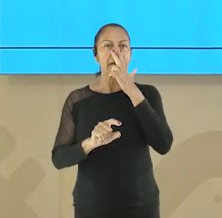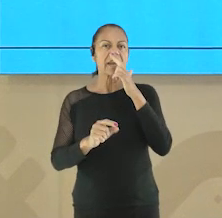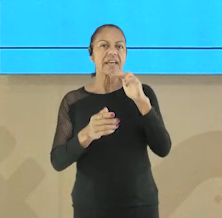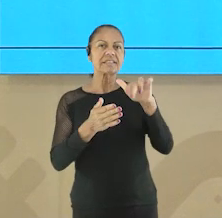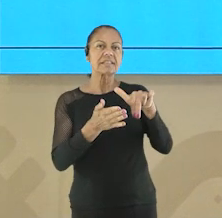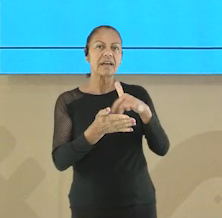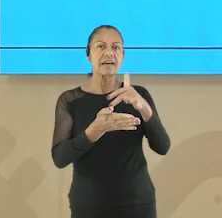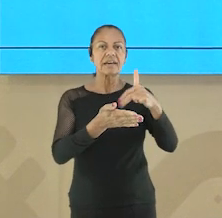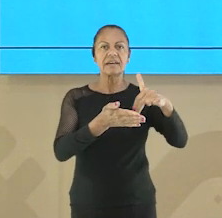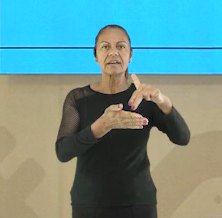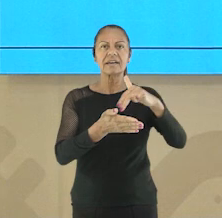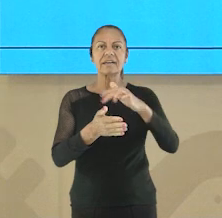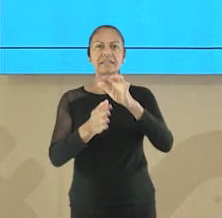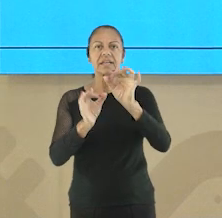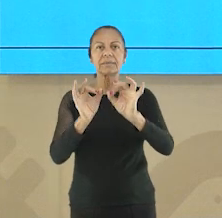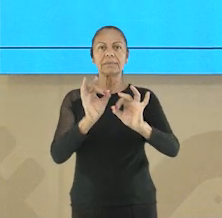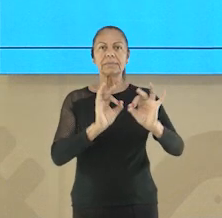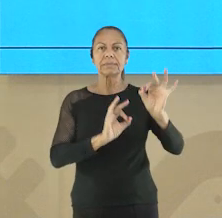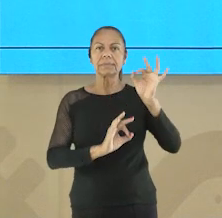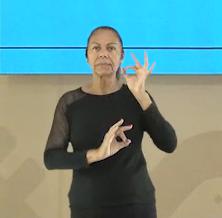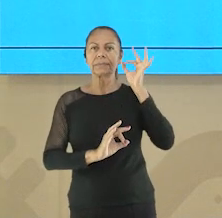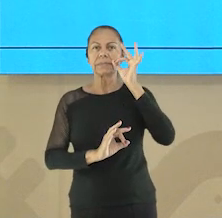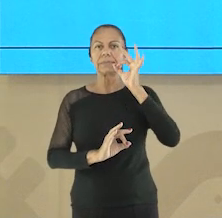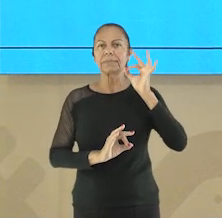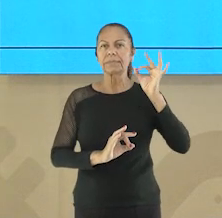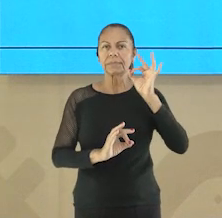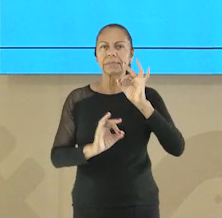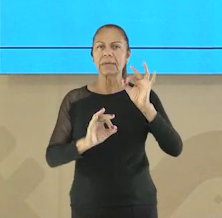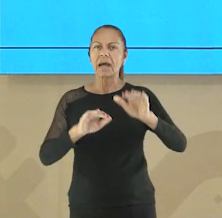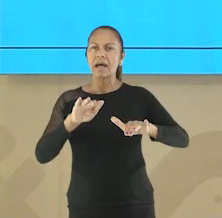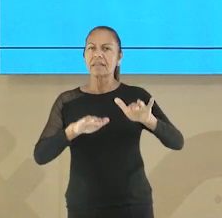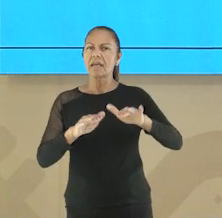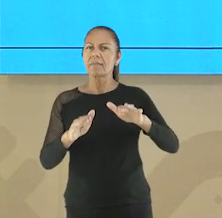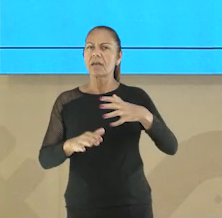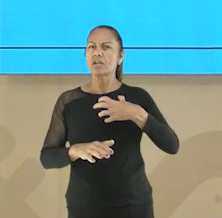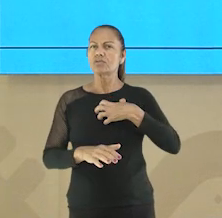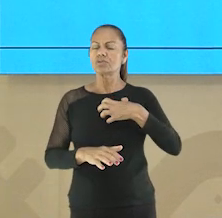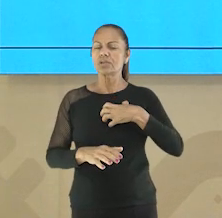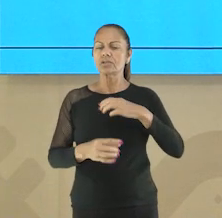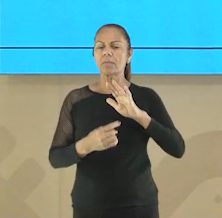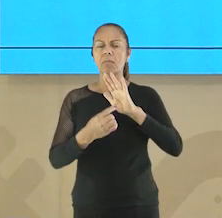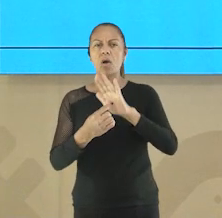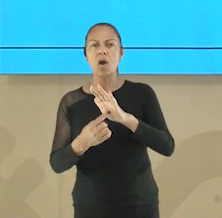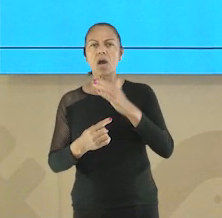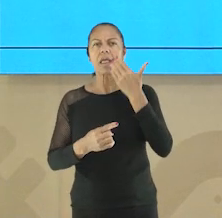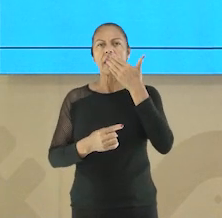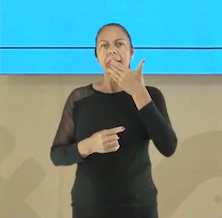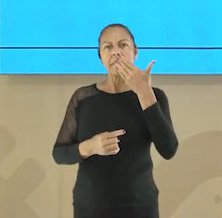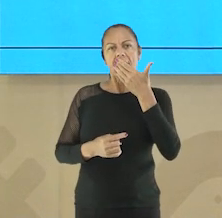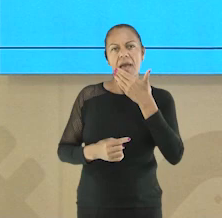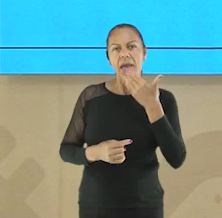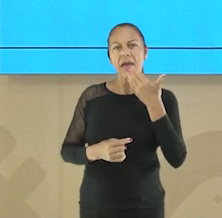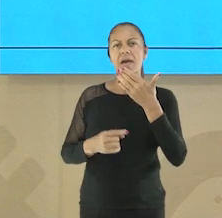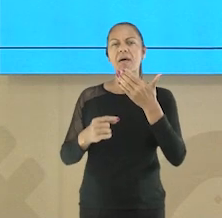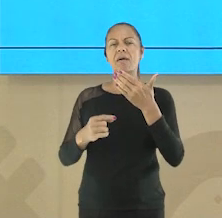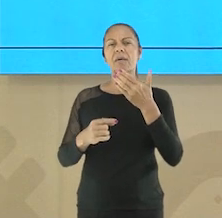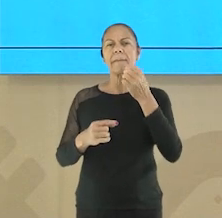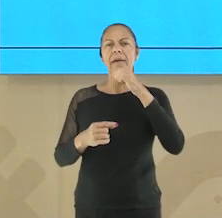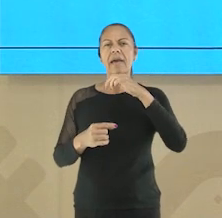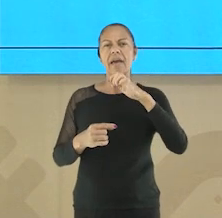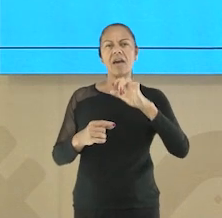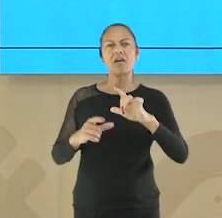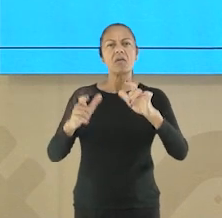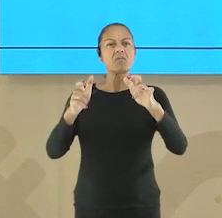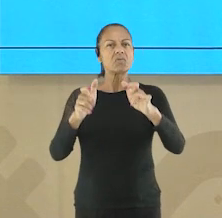fosse uma dança, as abelhas se comunicam, mostrando, por exemplo, onde tem matéria-prima para a produção de mel, a distância, se estão